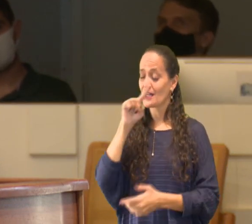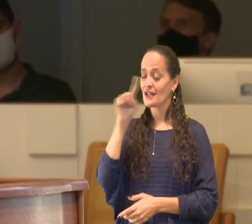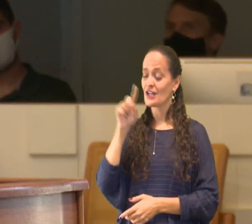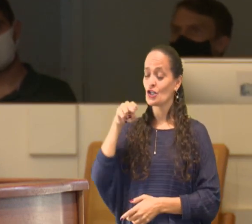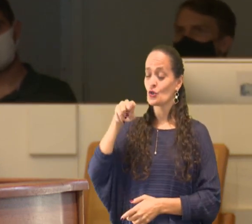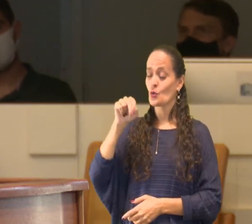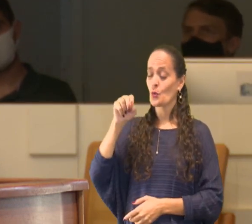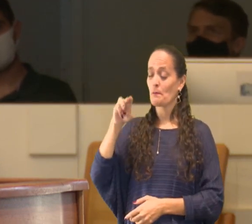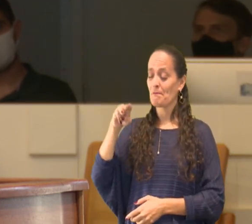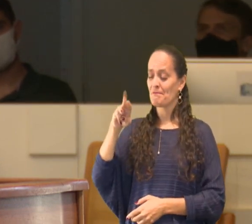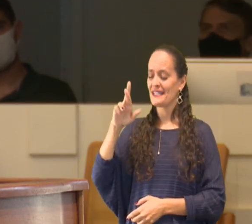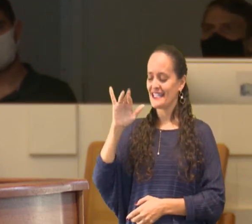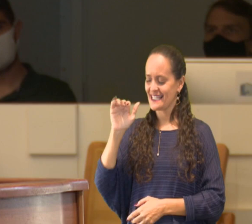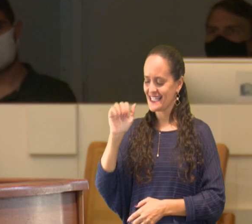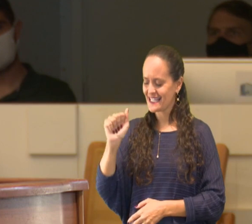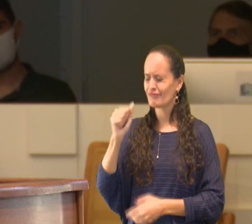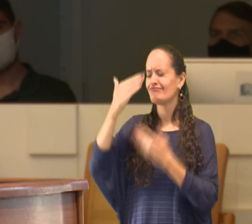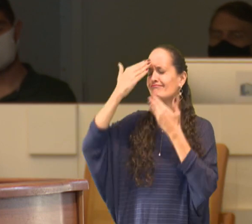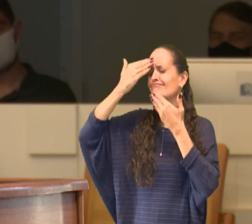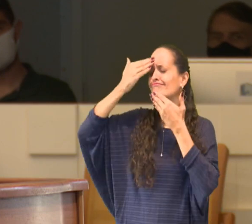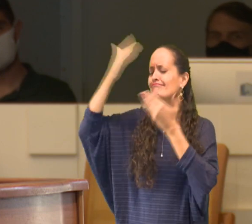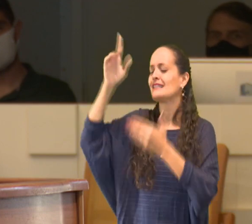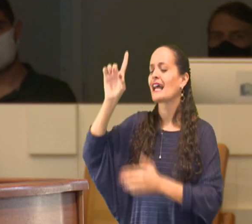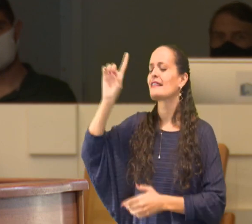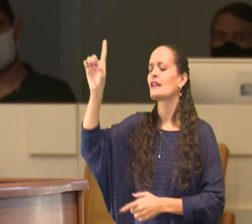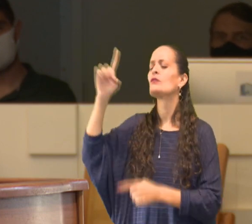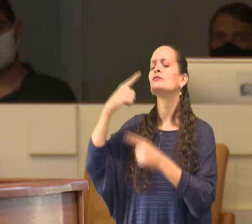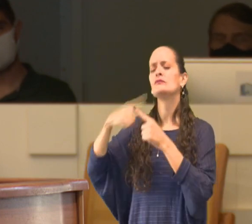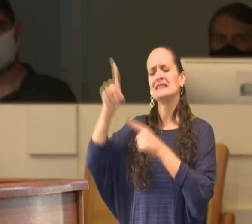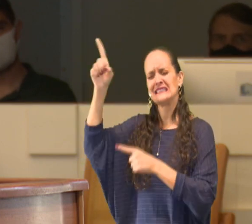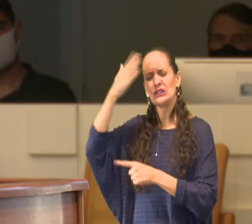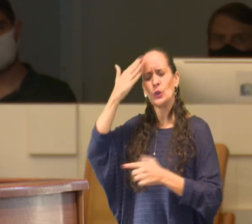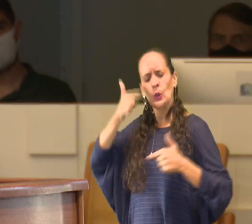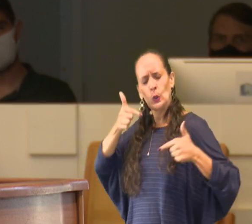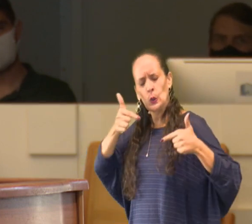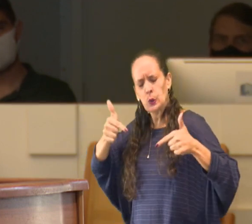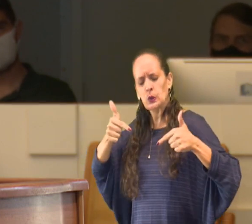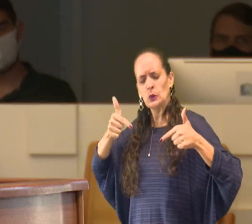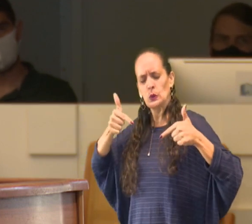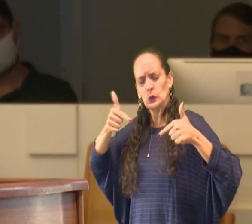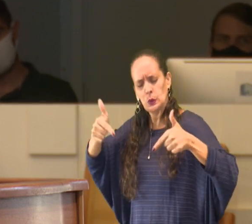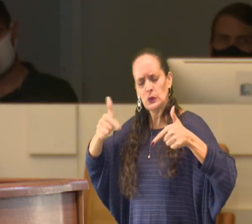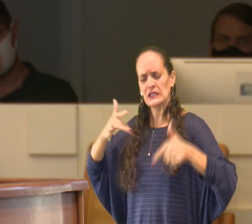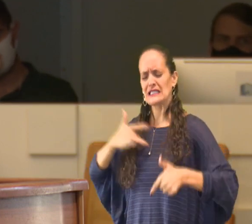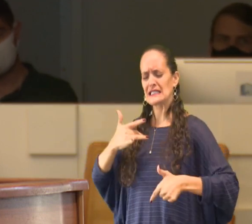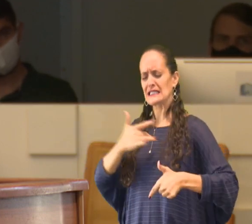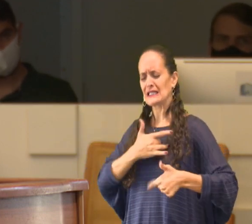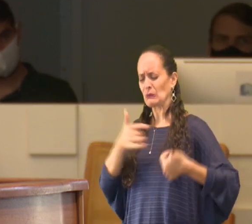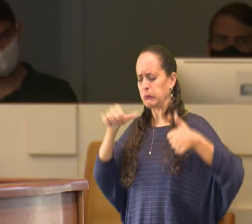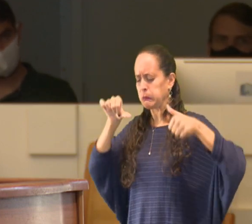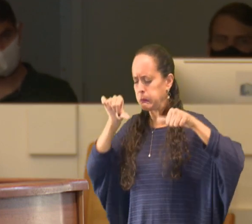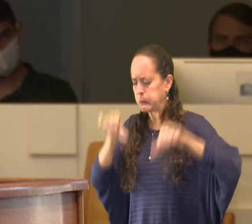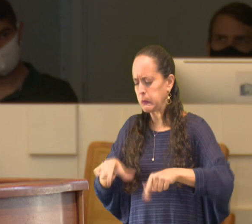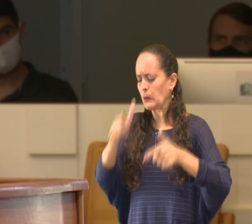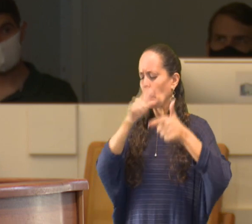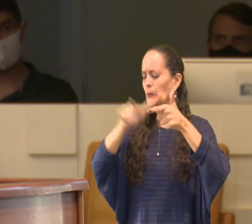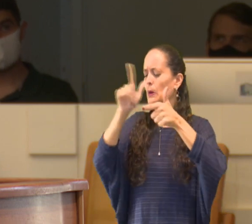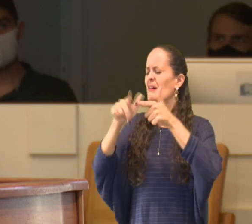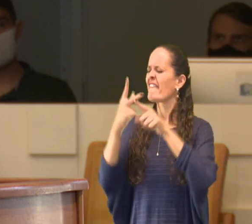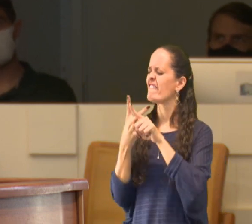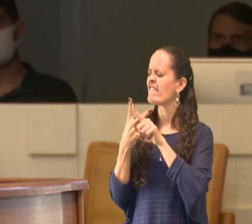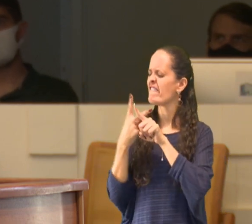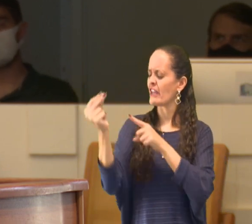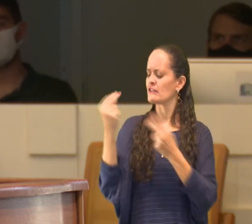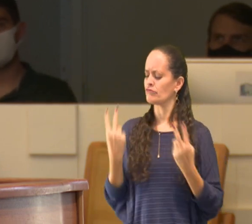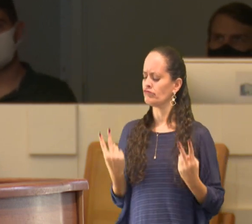Zumira. Obrigado, ó Deus, porque diante das lutas que a nossa irmã atravessou, a enfermidade, ela venceu, mas